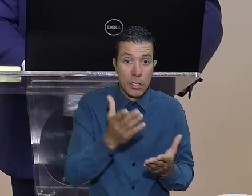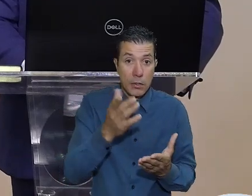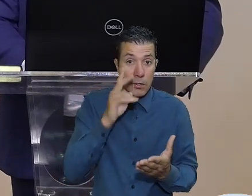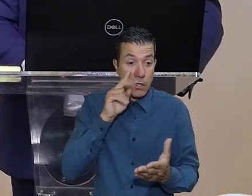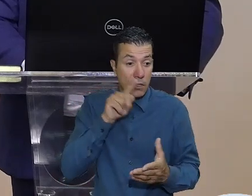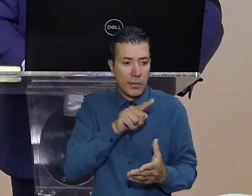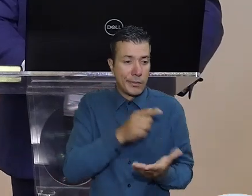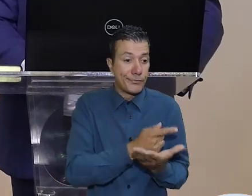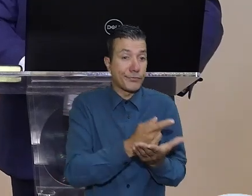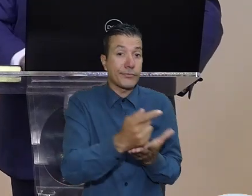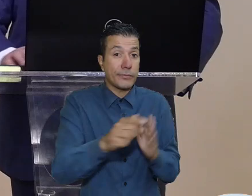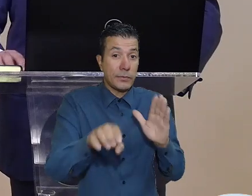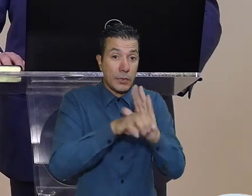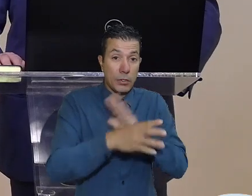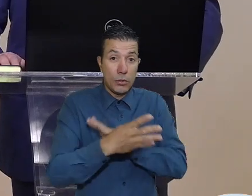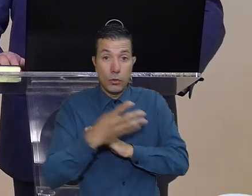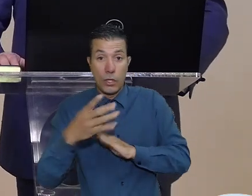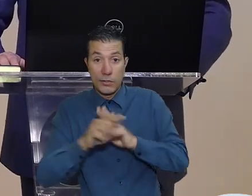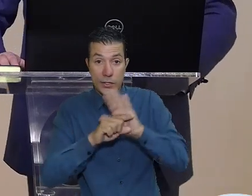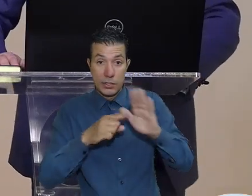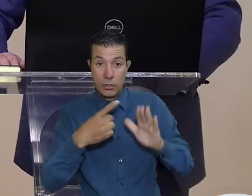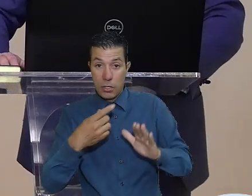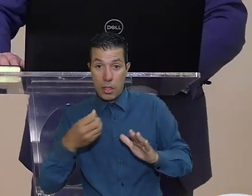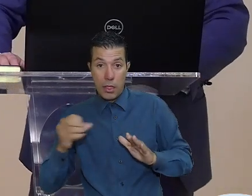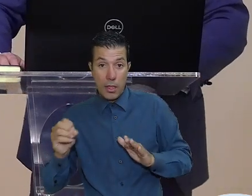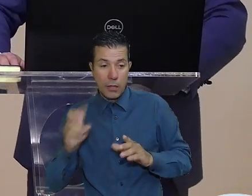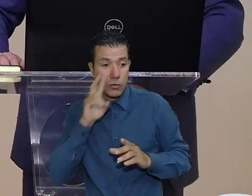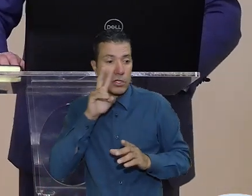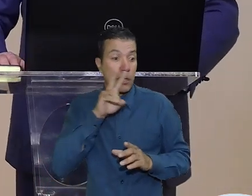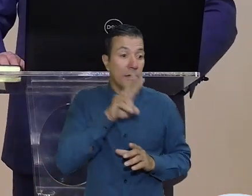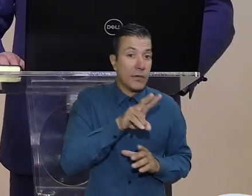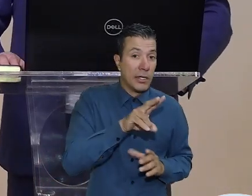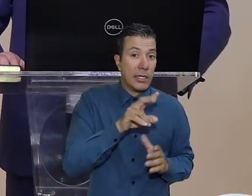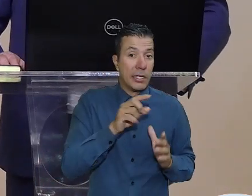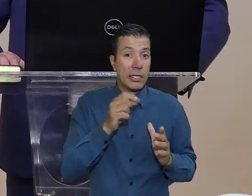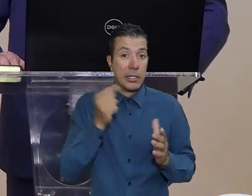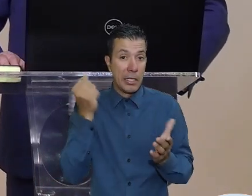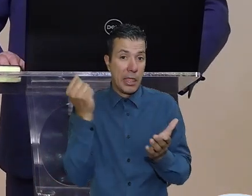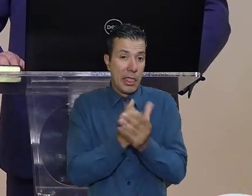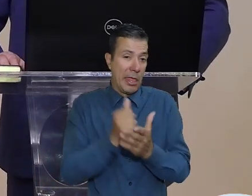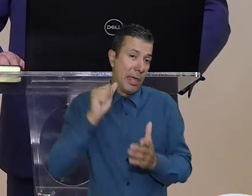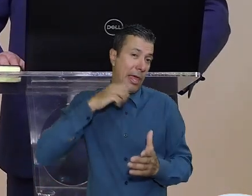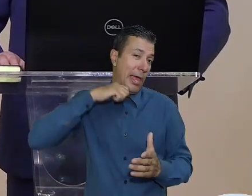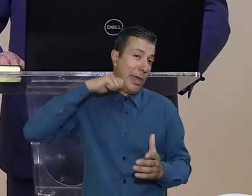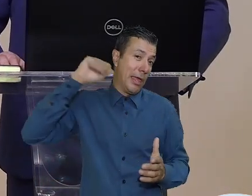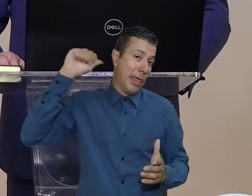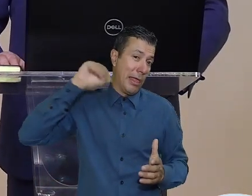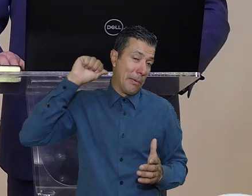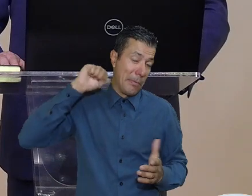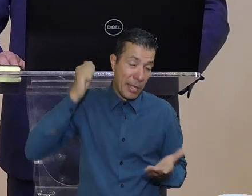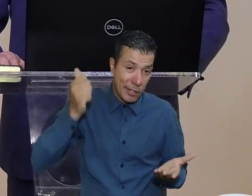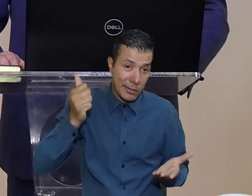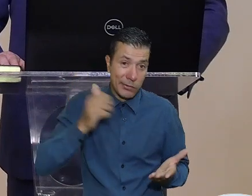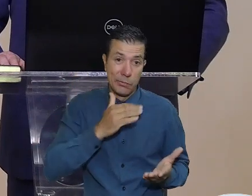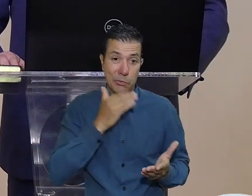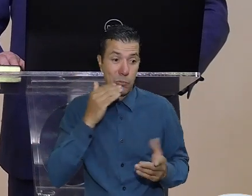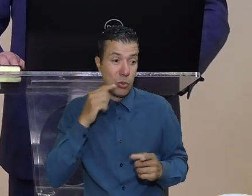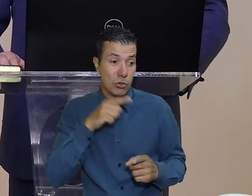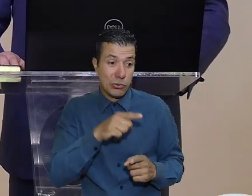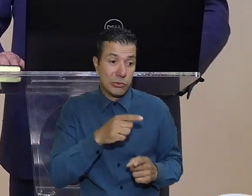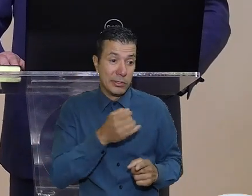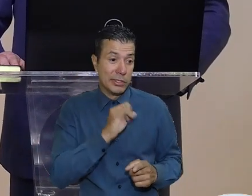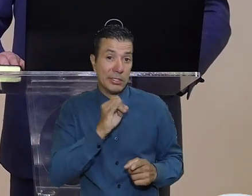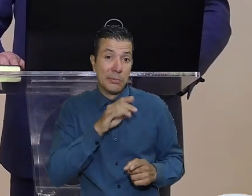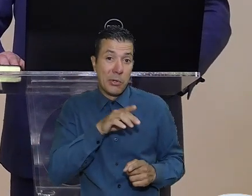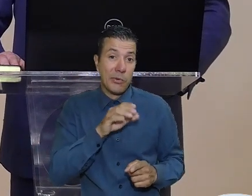para o livro de Gênesis, capítulo 4, versículo 10, você vê que o sangue de Abel, que foi morto por seu irmão Caim, a Bíblia diz, Deus